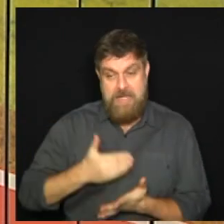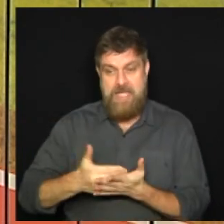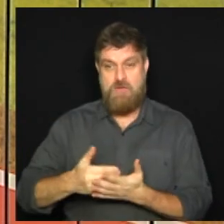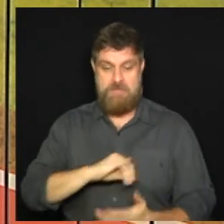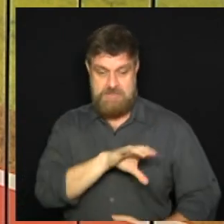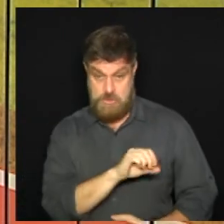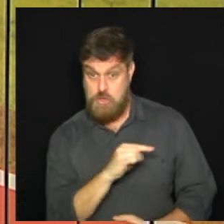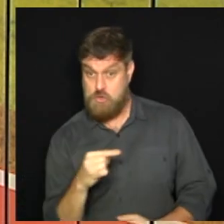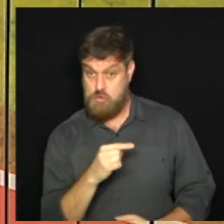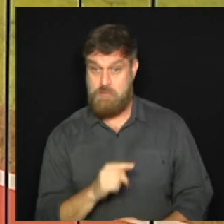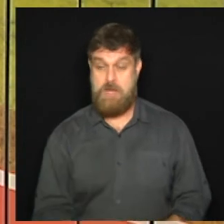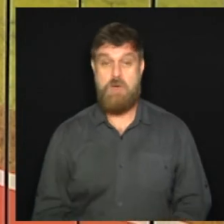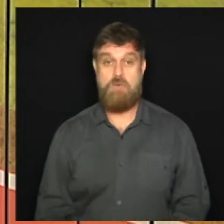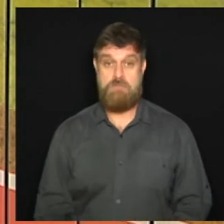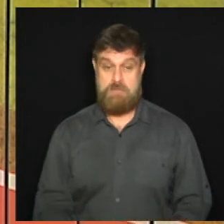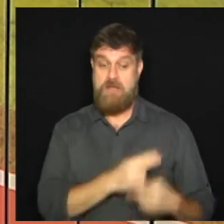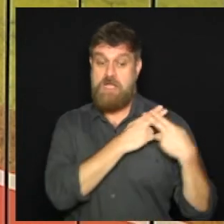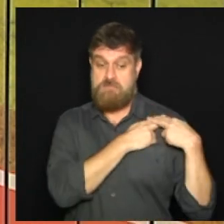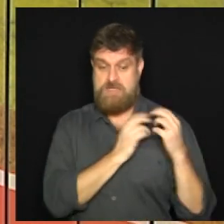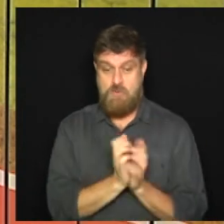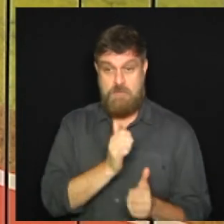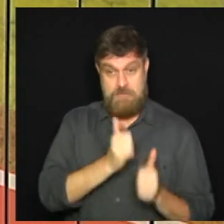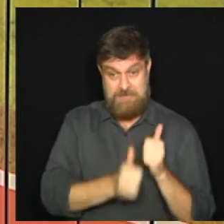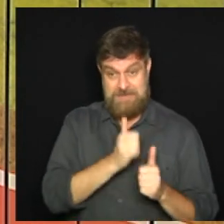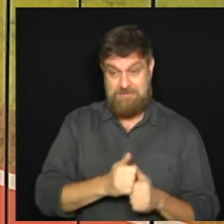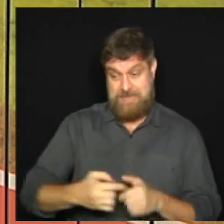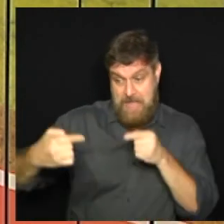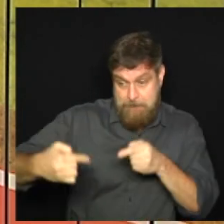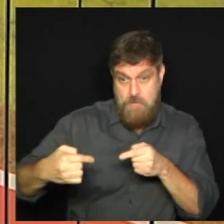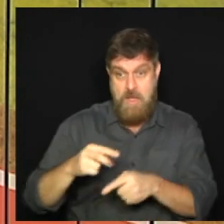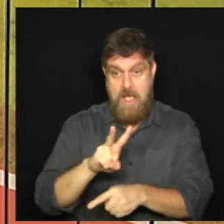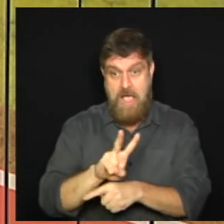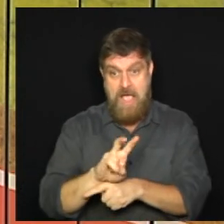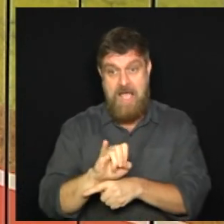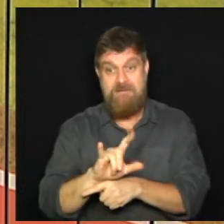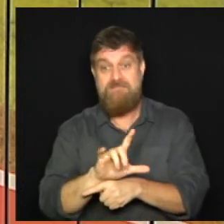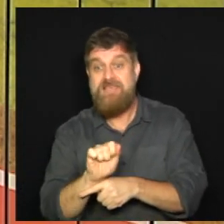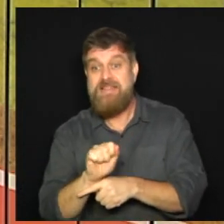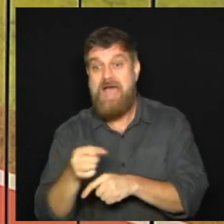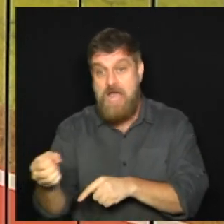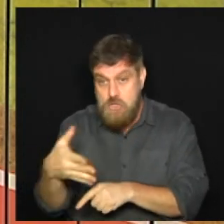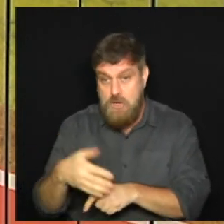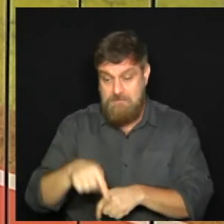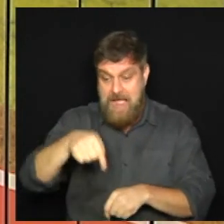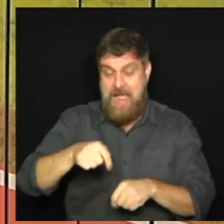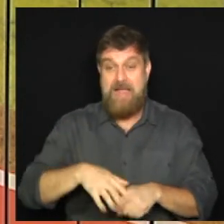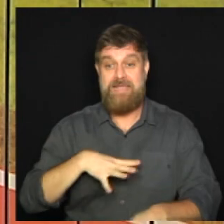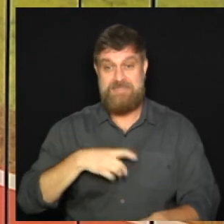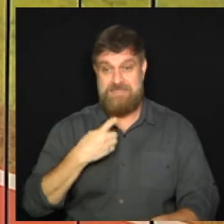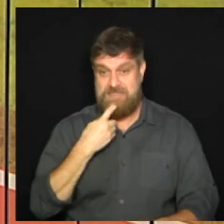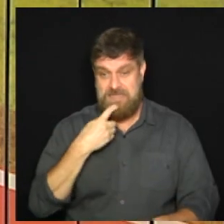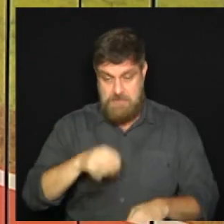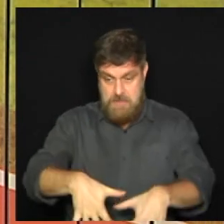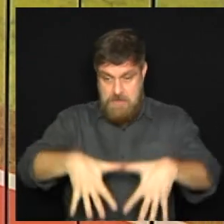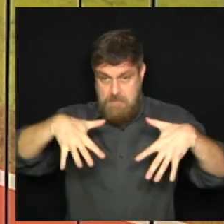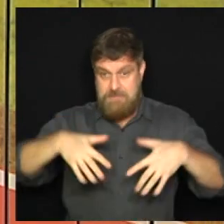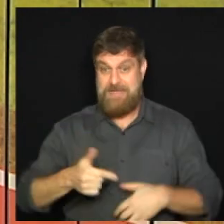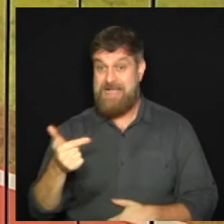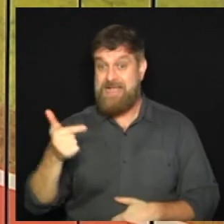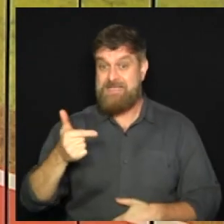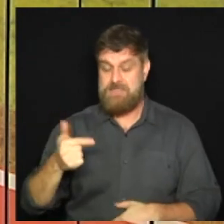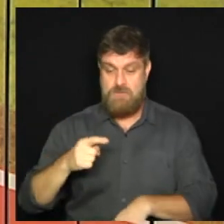Ousado Sebastião Arcanjo, hein? Presidente da Ponte, uma frase forte provocando o rival. Nós não estamos acostumados a ouvir